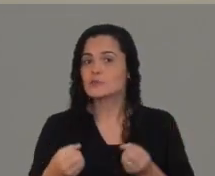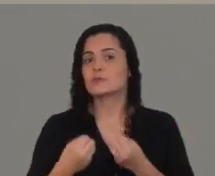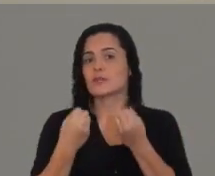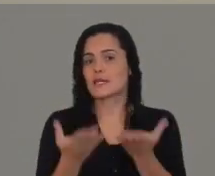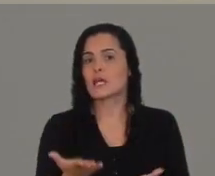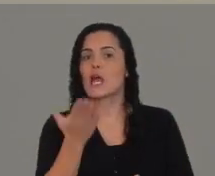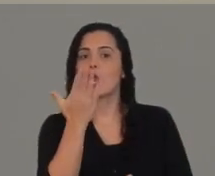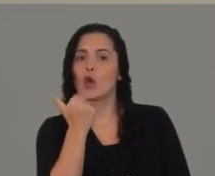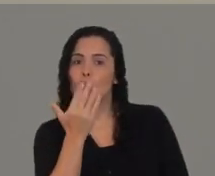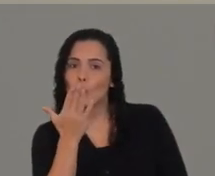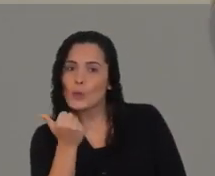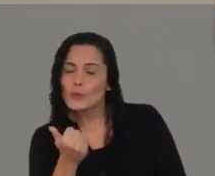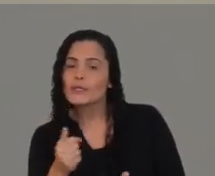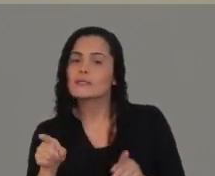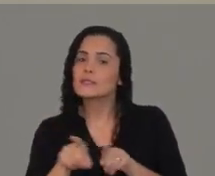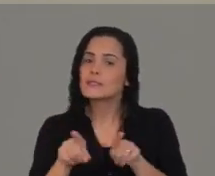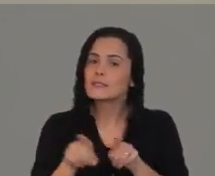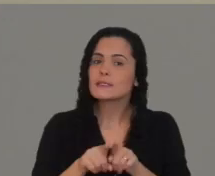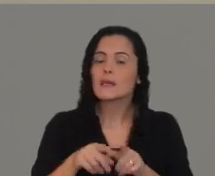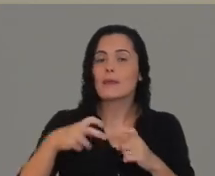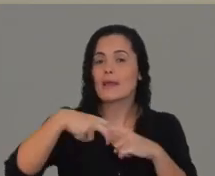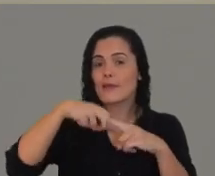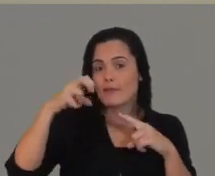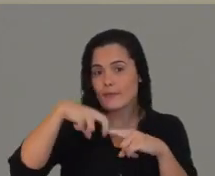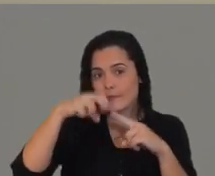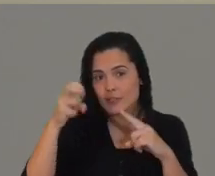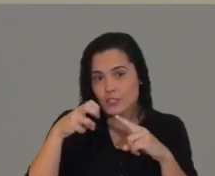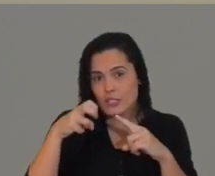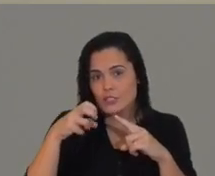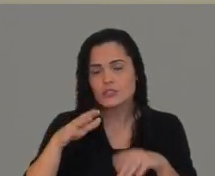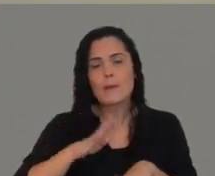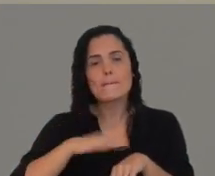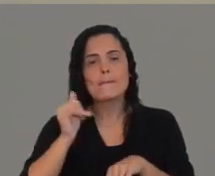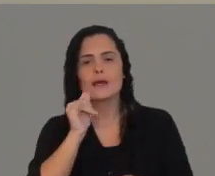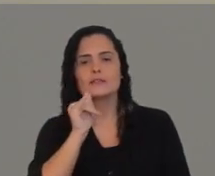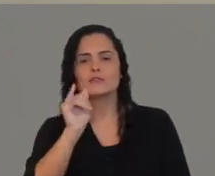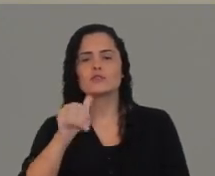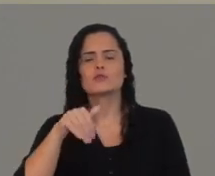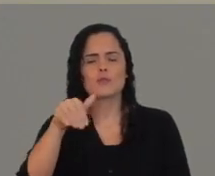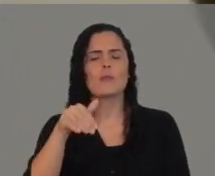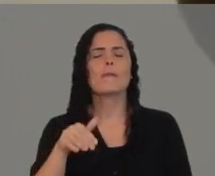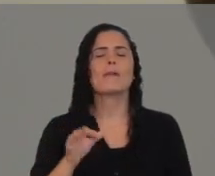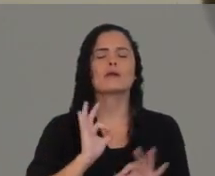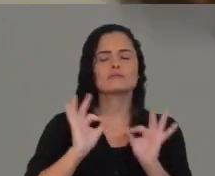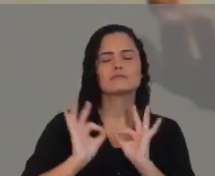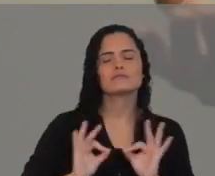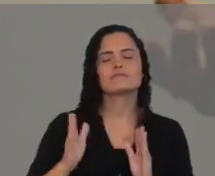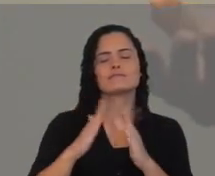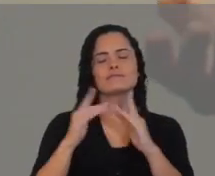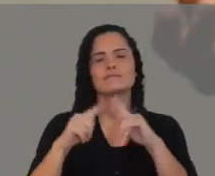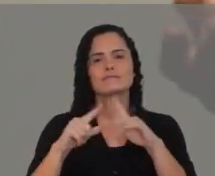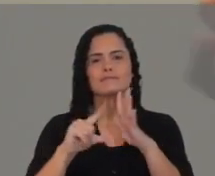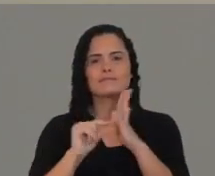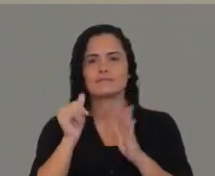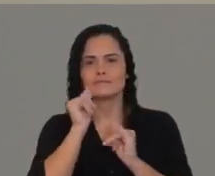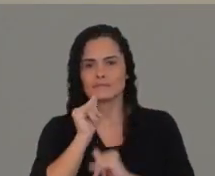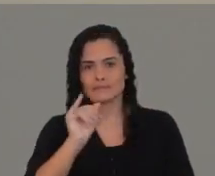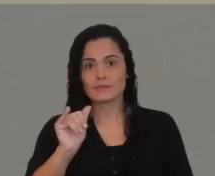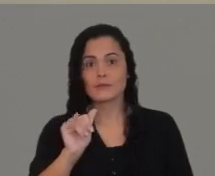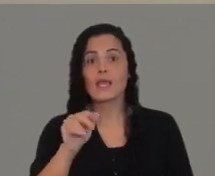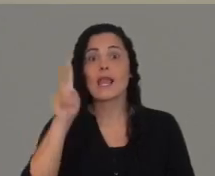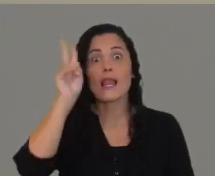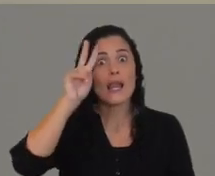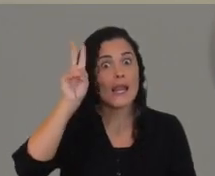as doações de comidas e com cotas para compra de engradados de refrigerante já está sendo passada. Mais informações nos próximos